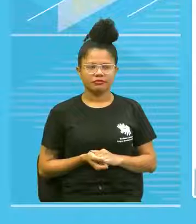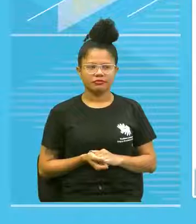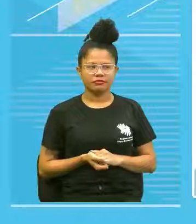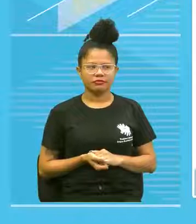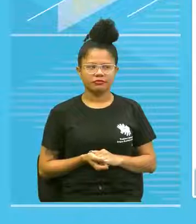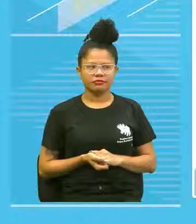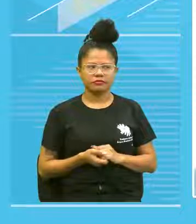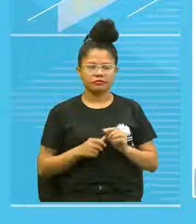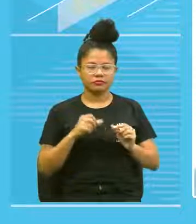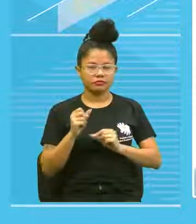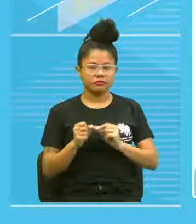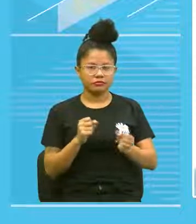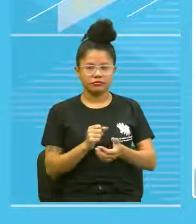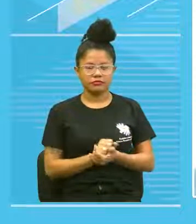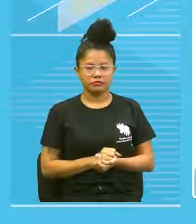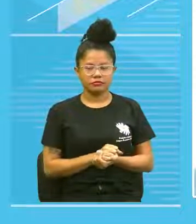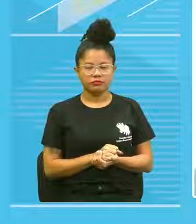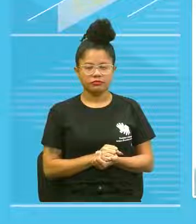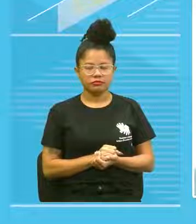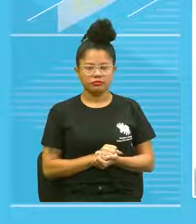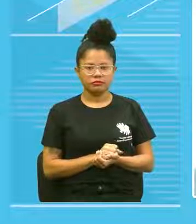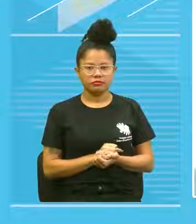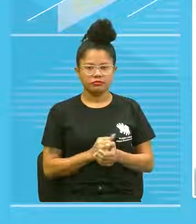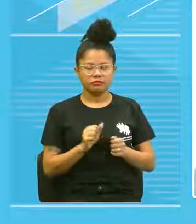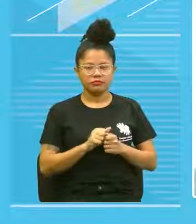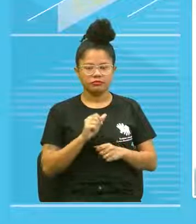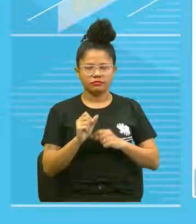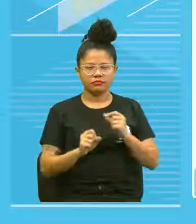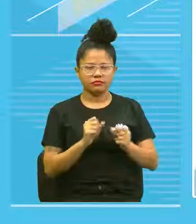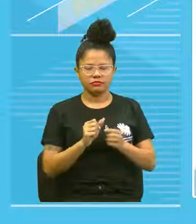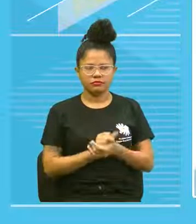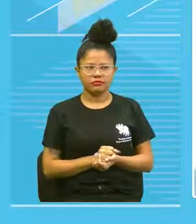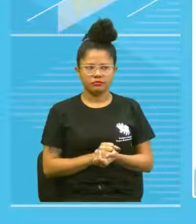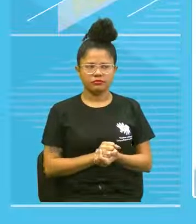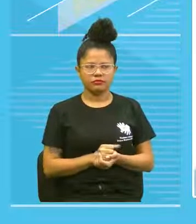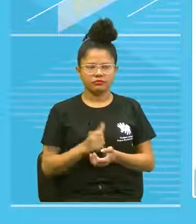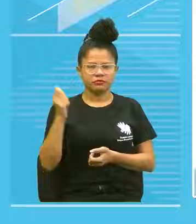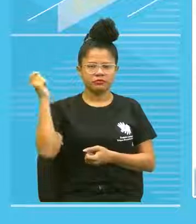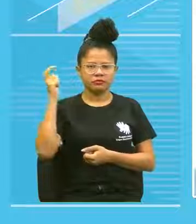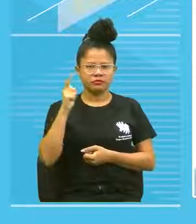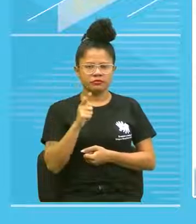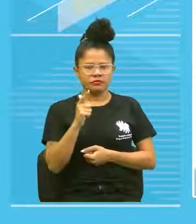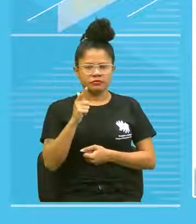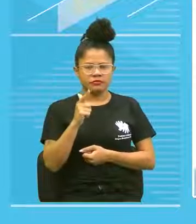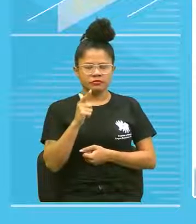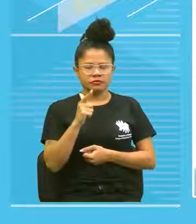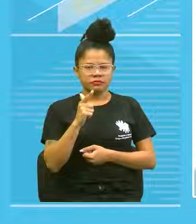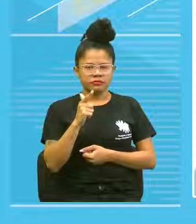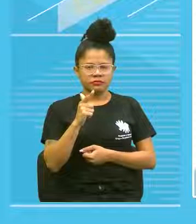o que transformam a energia eletromagnéticas luz